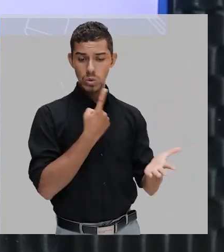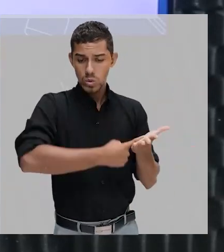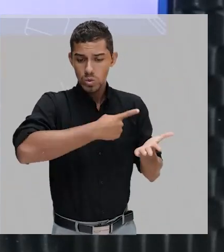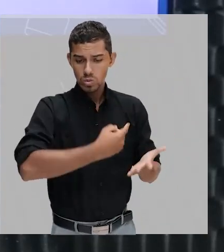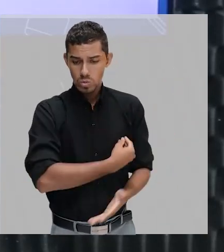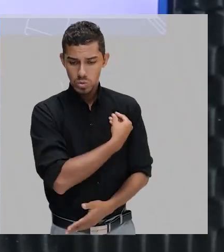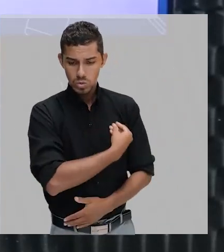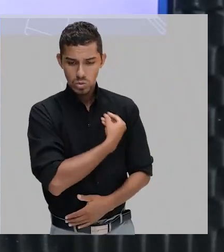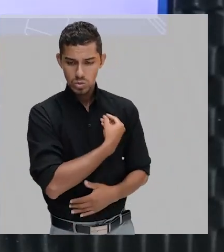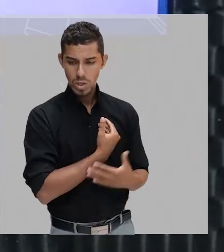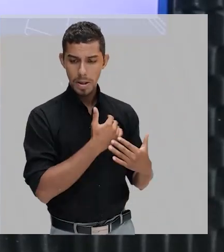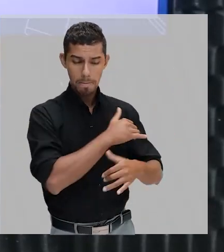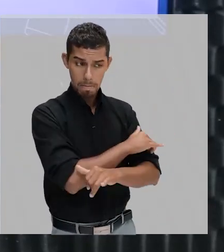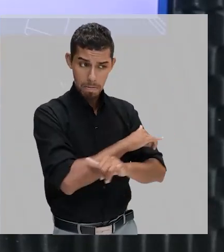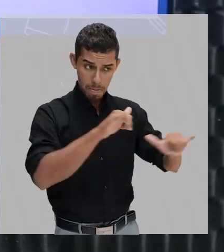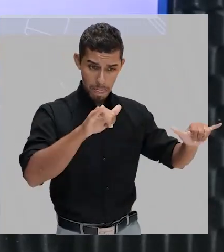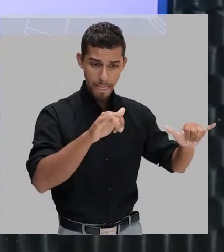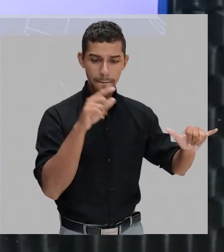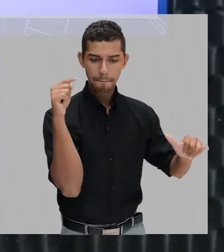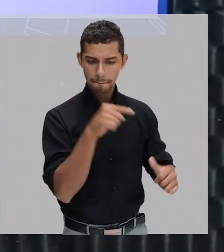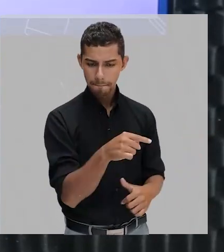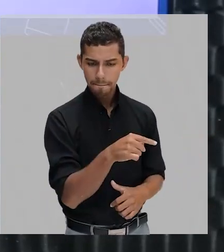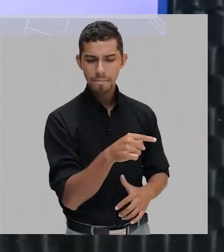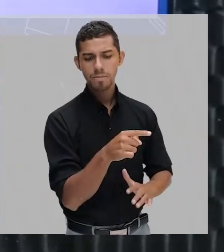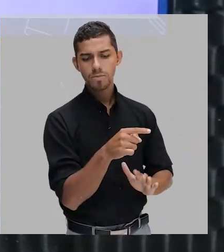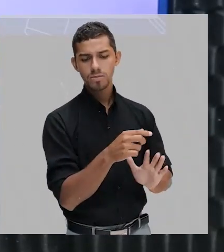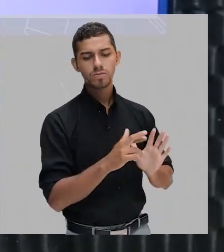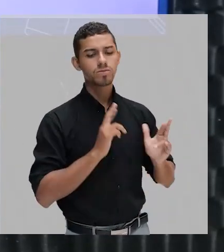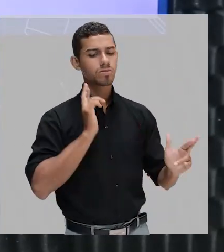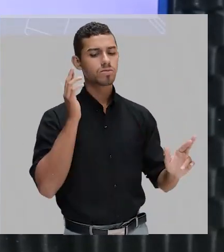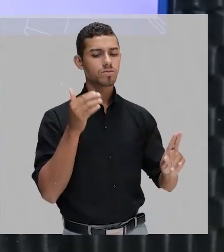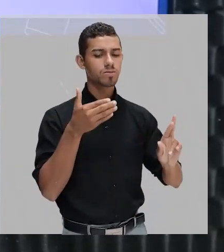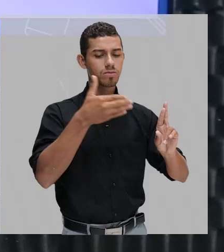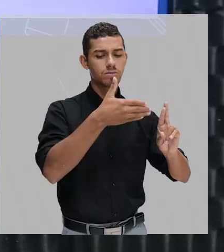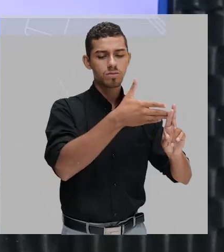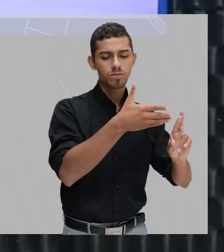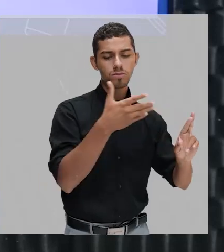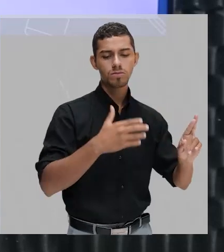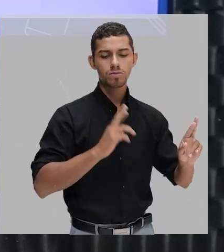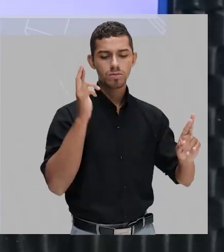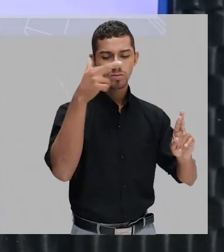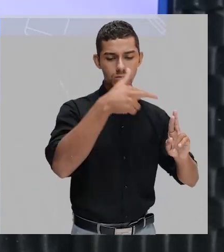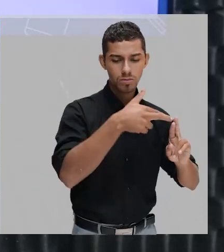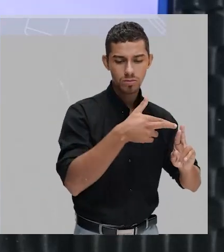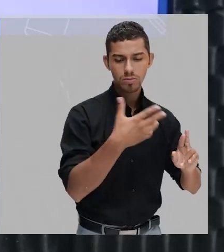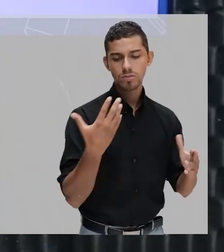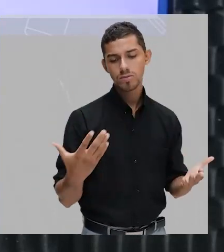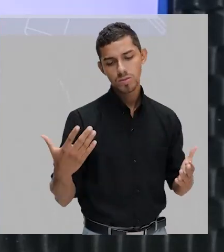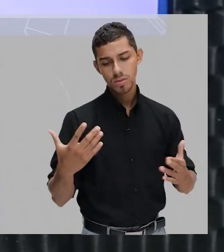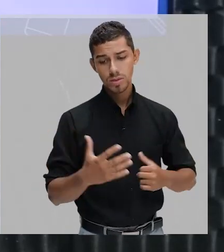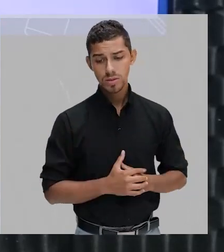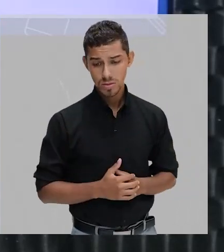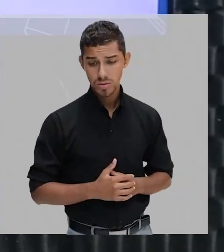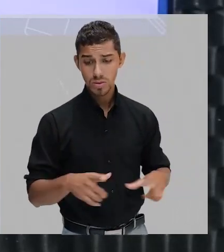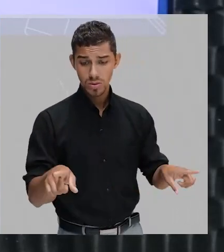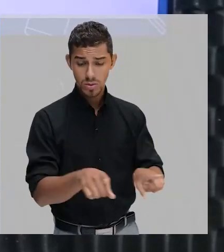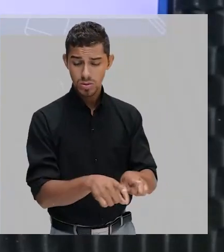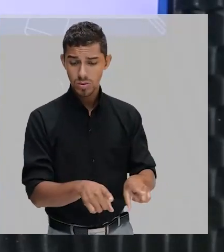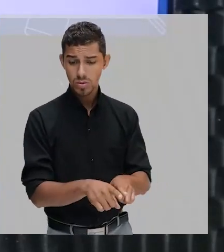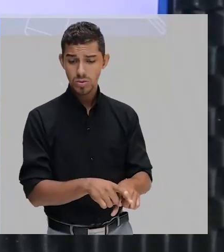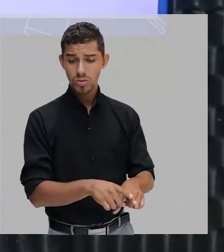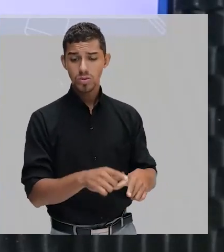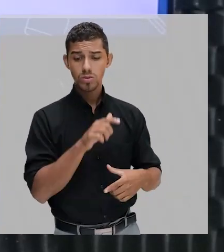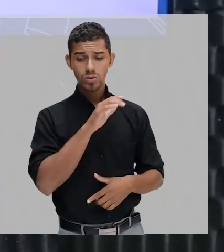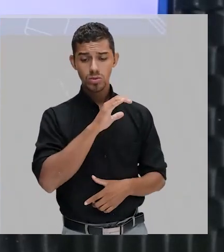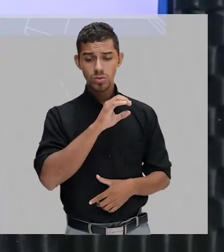sendo utilizado para informar, que é a função referencial. Persuadir, que é a função conativa.